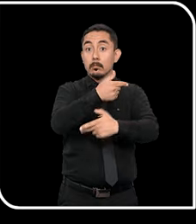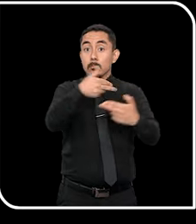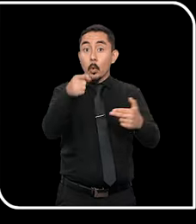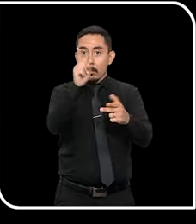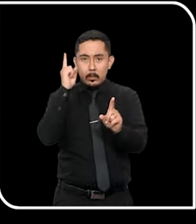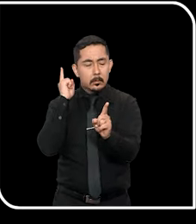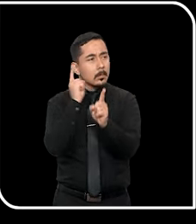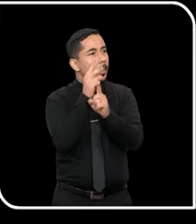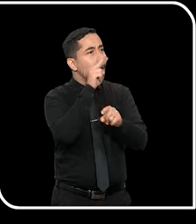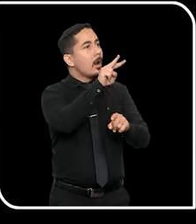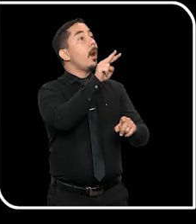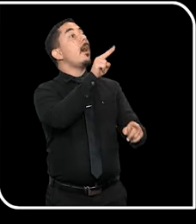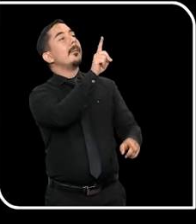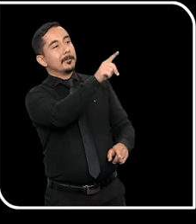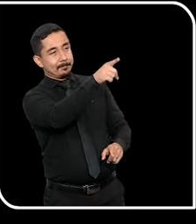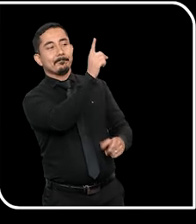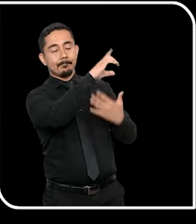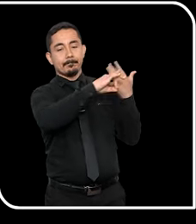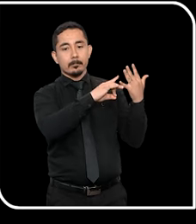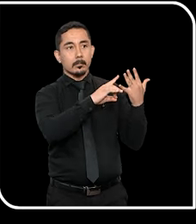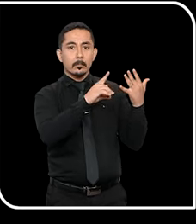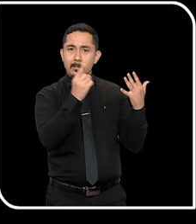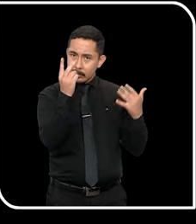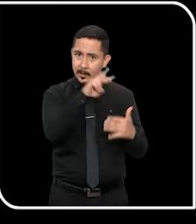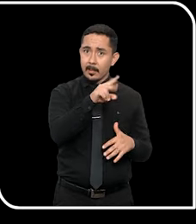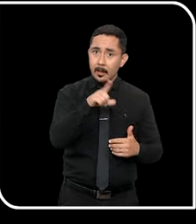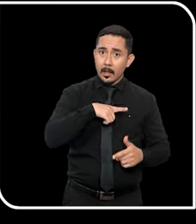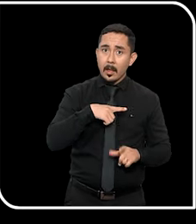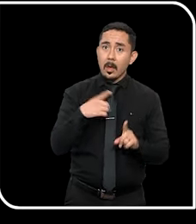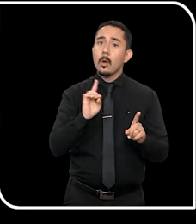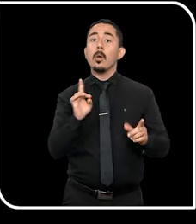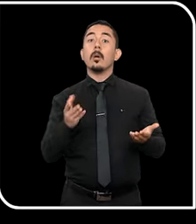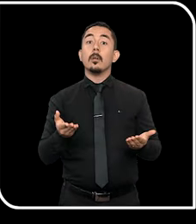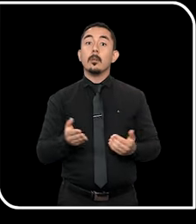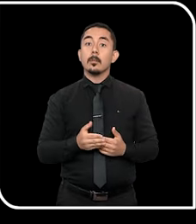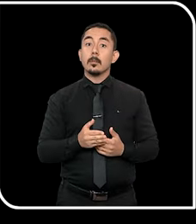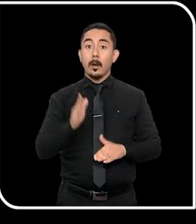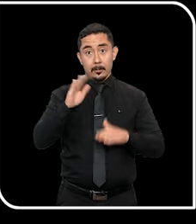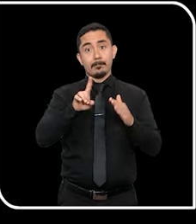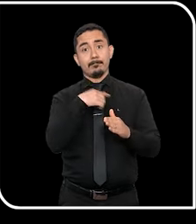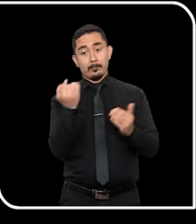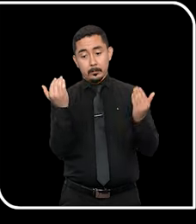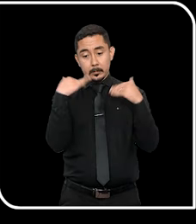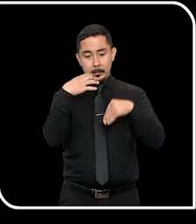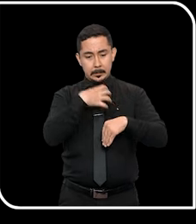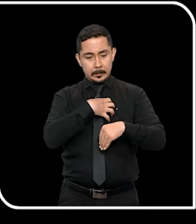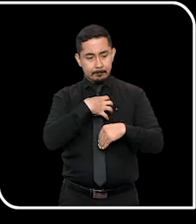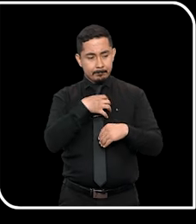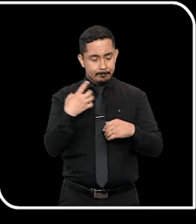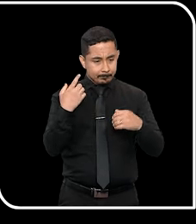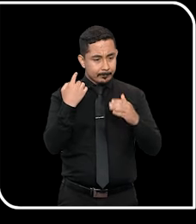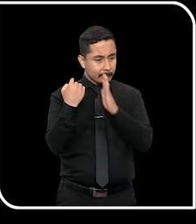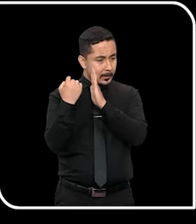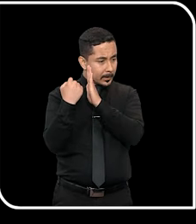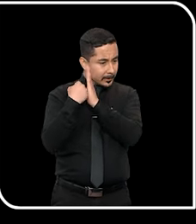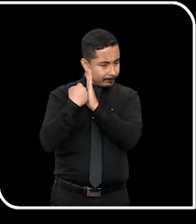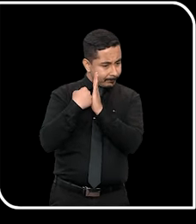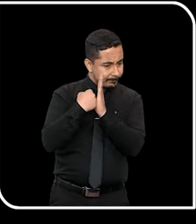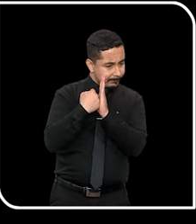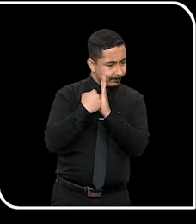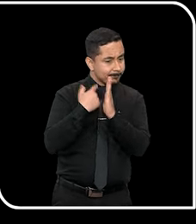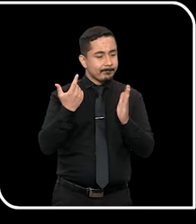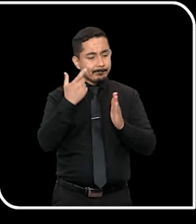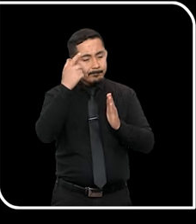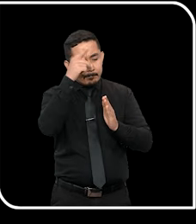representado ali na mídia a gente a gente precisa se perguntar e buscar onde estão